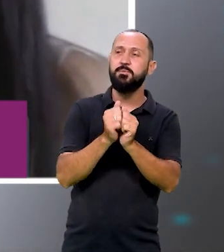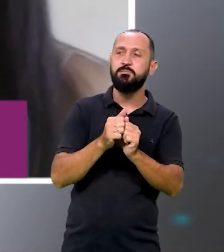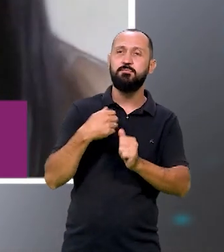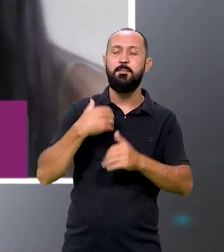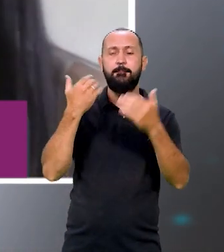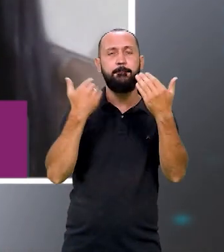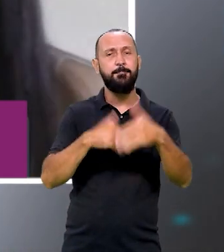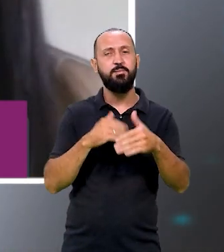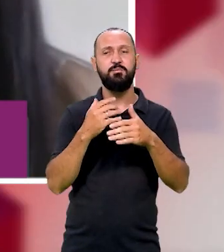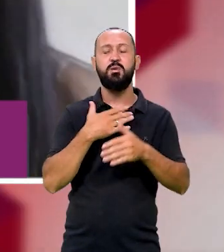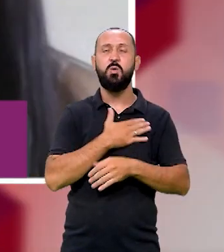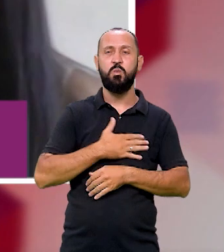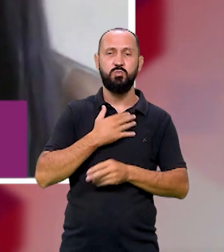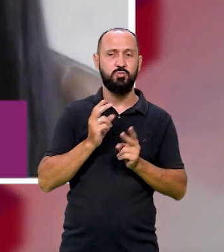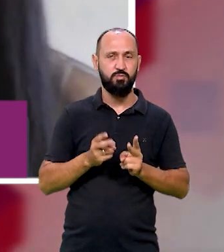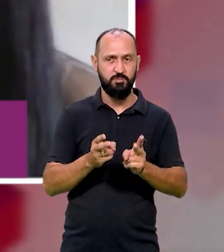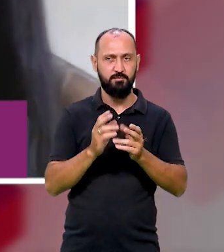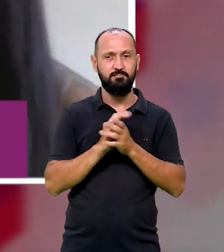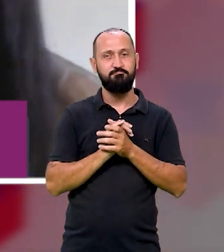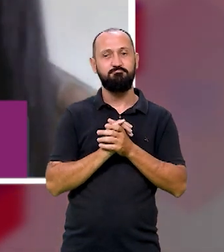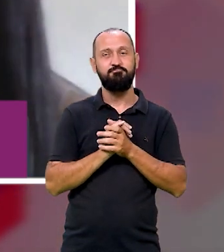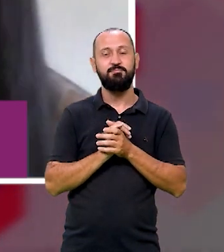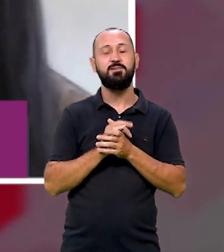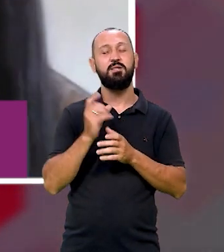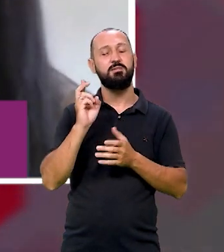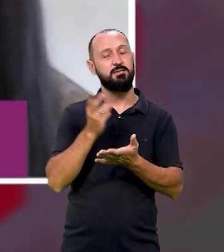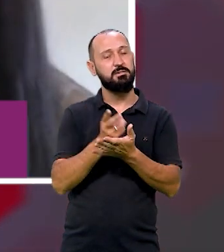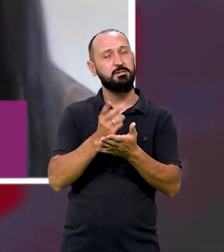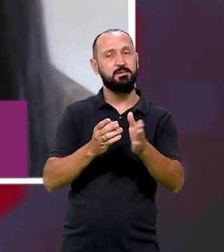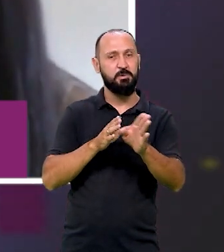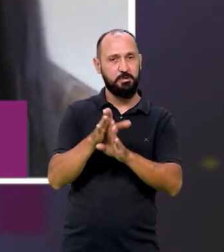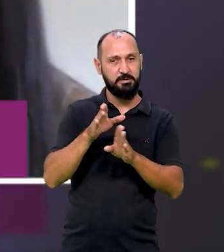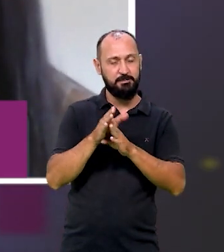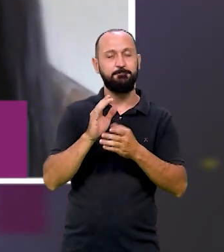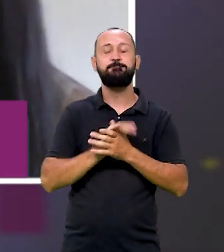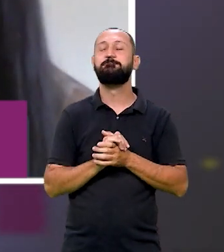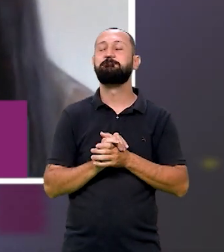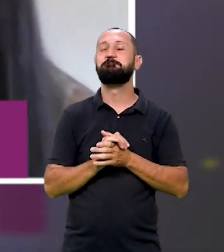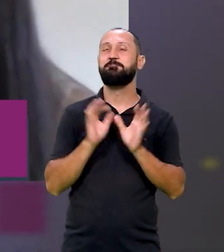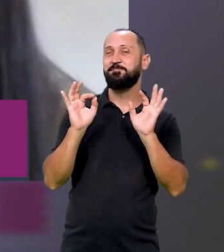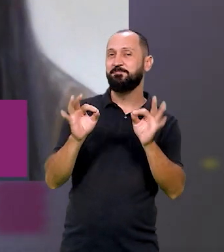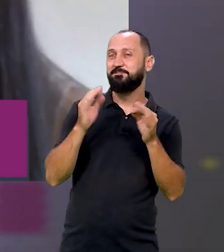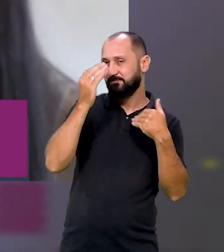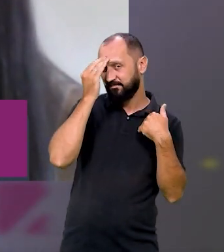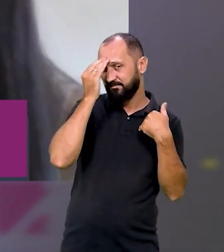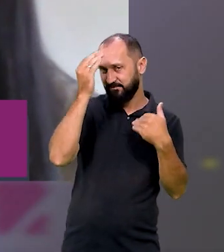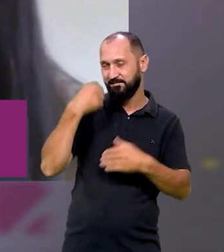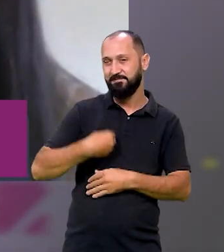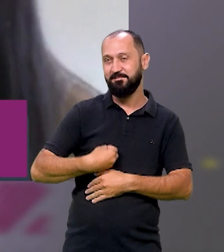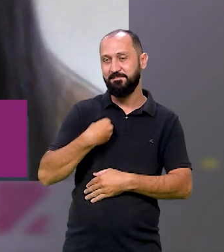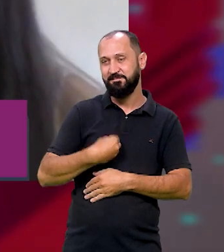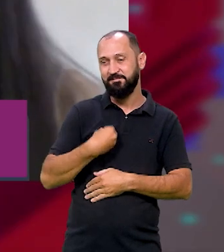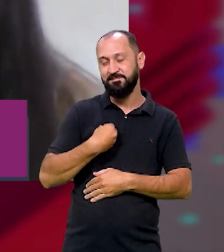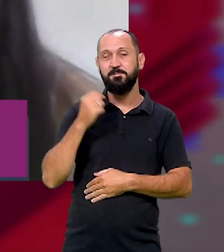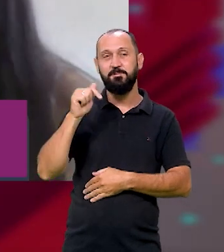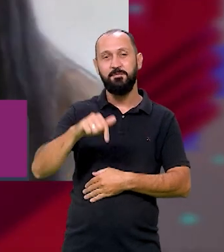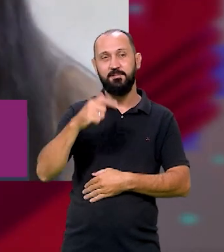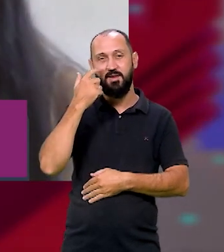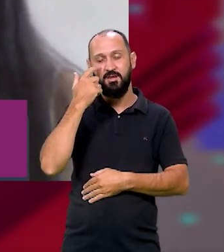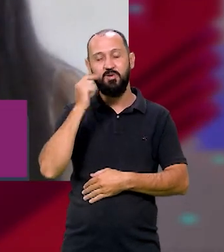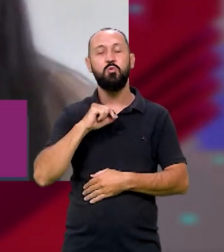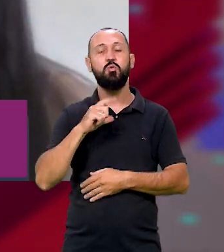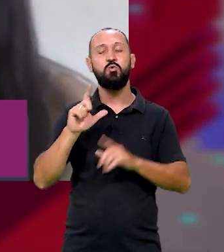Quem nunca fez acompanhamento, com certeza vale a pena fazer pelo menos uma vez, né? Eu sempre falo, para que a gente dê uma ajuda, eu